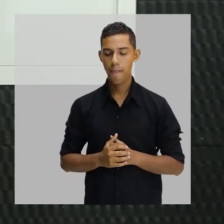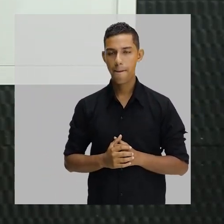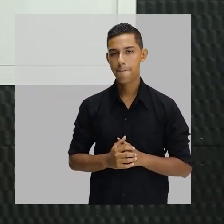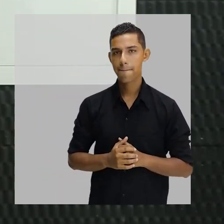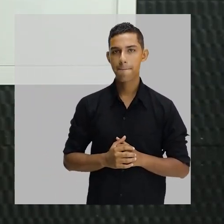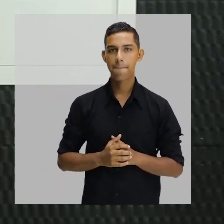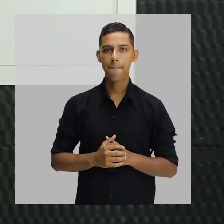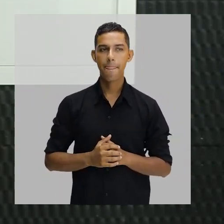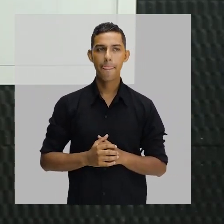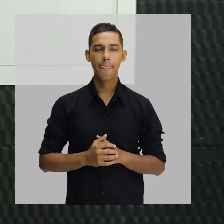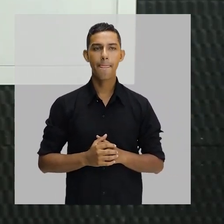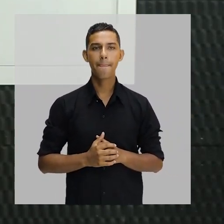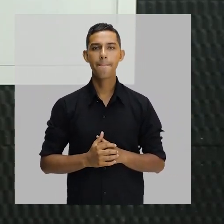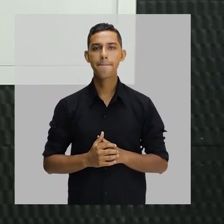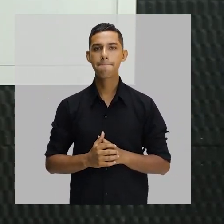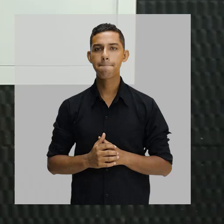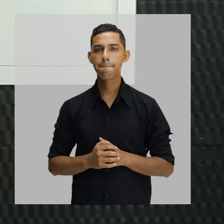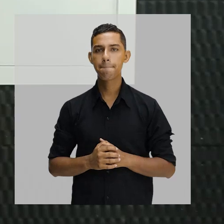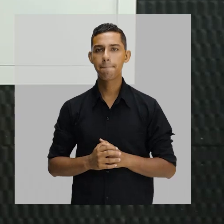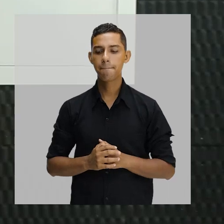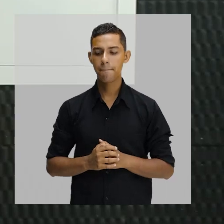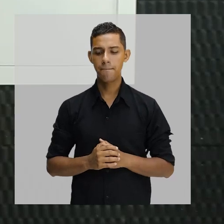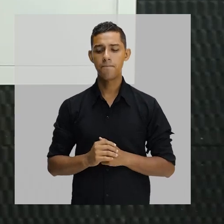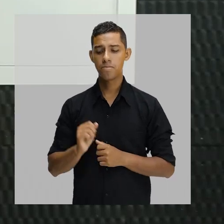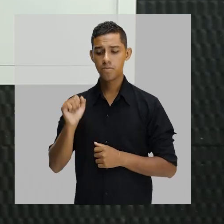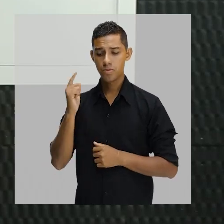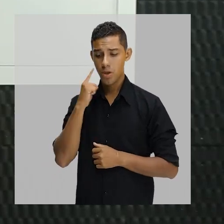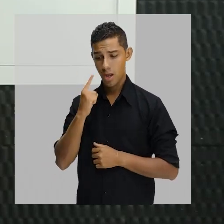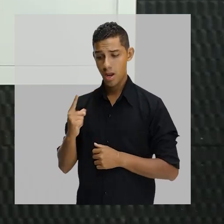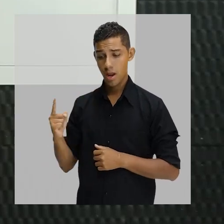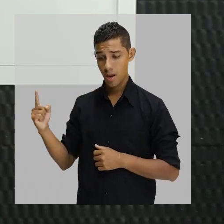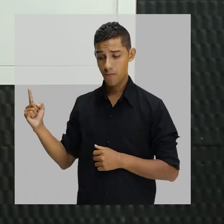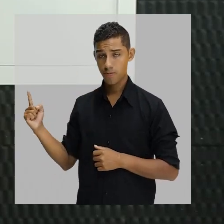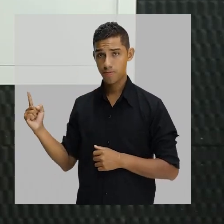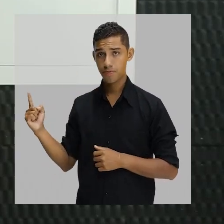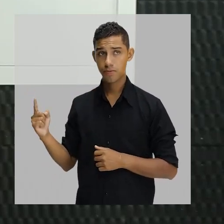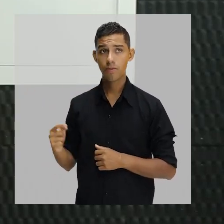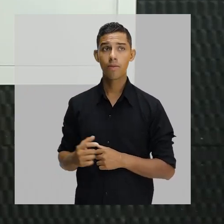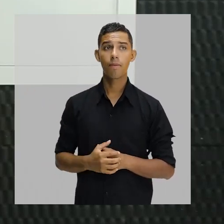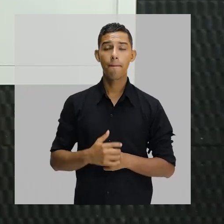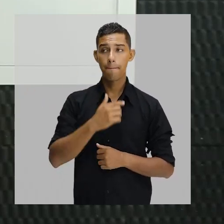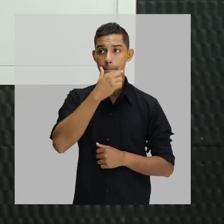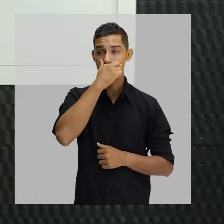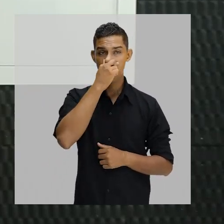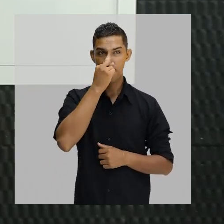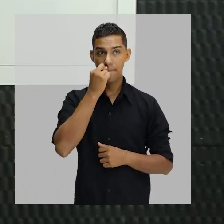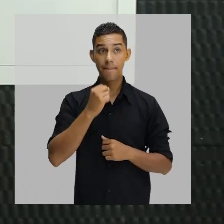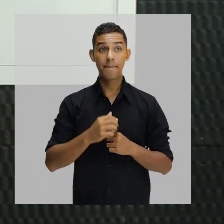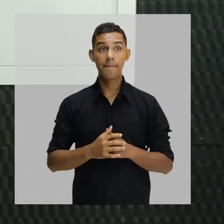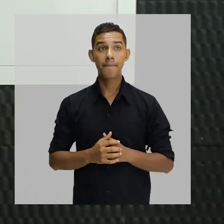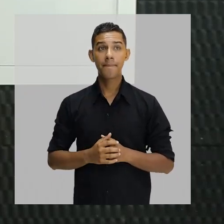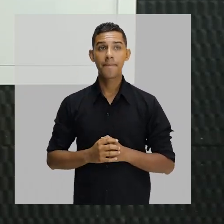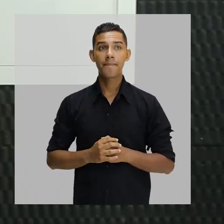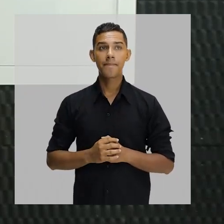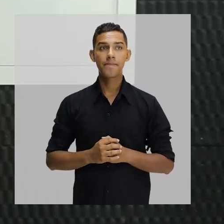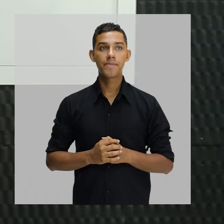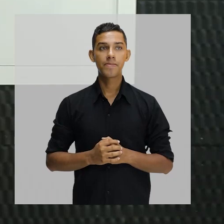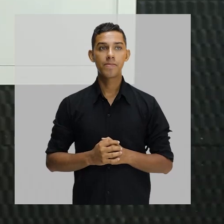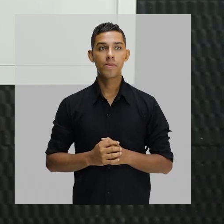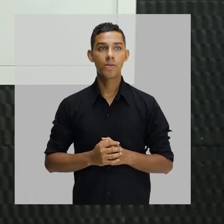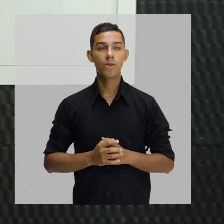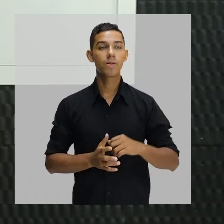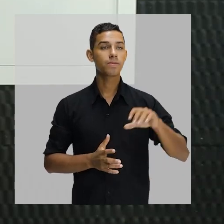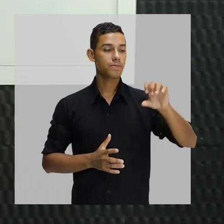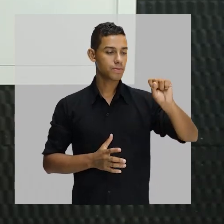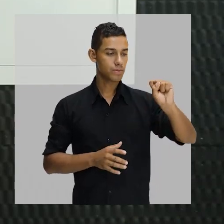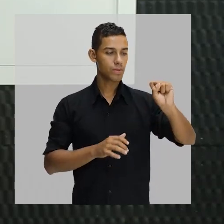lá. Então para que isso aconteça, o espaço final de A tem que ser igual ao espaço final de B,